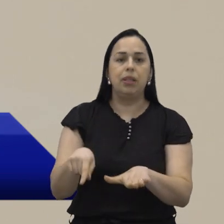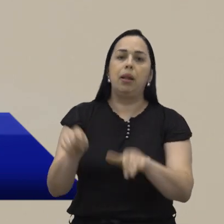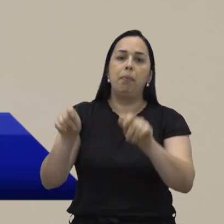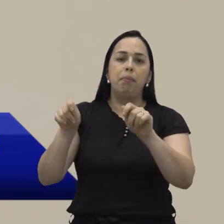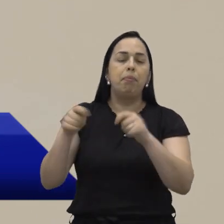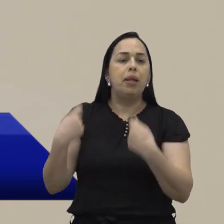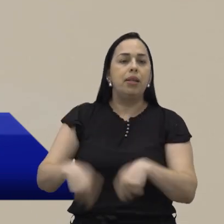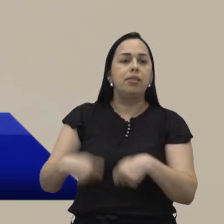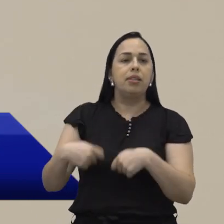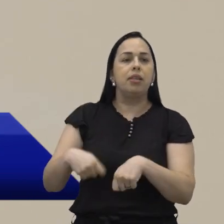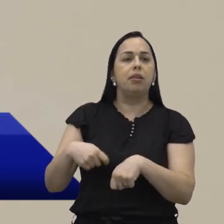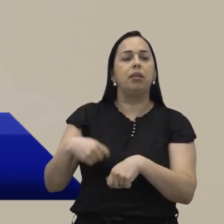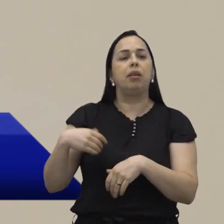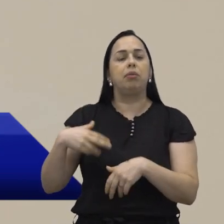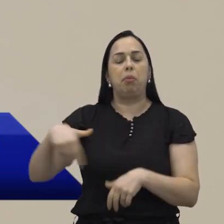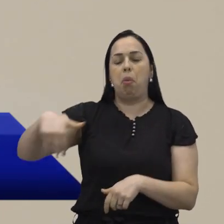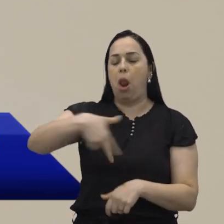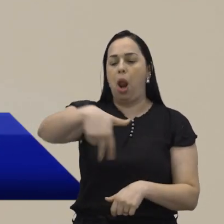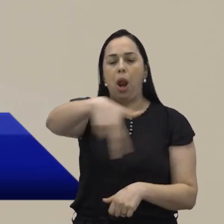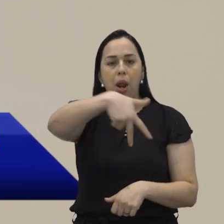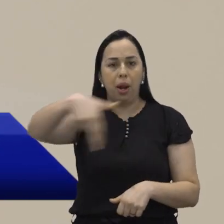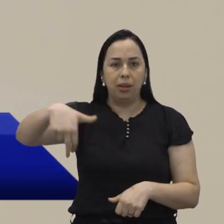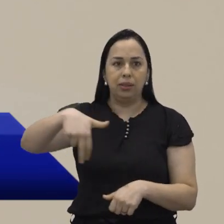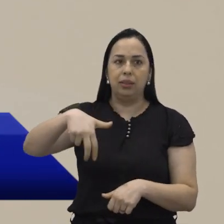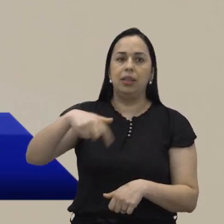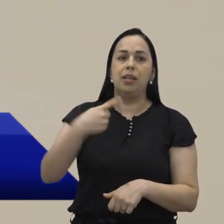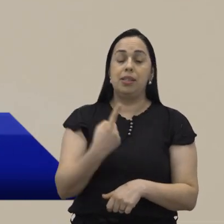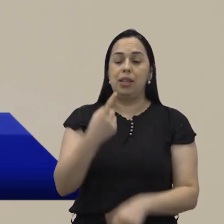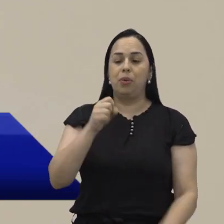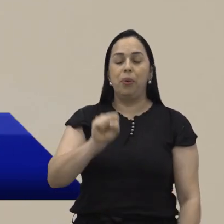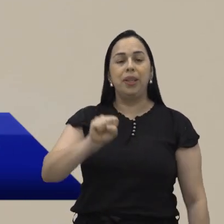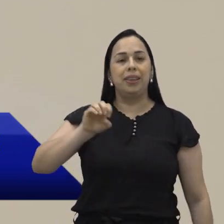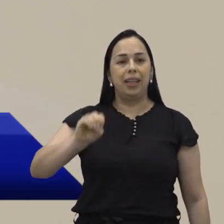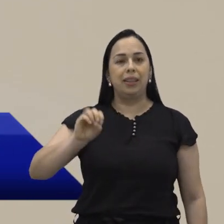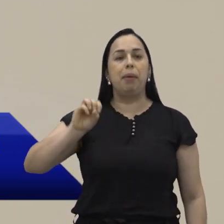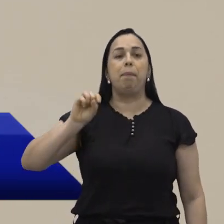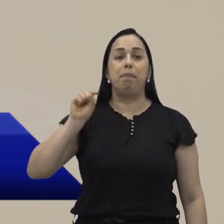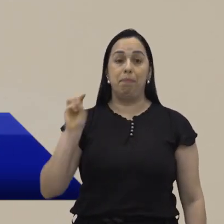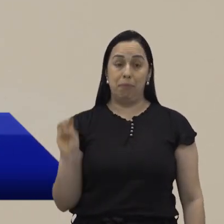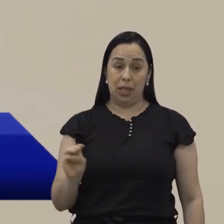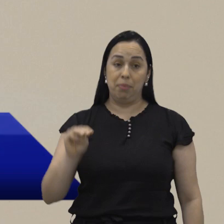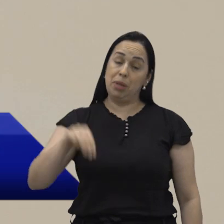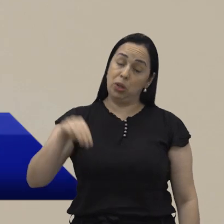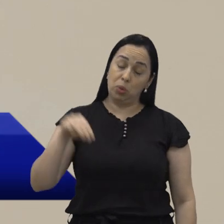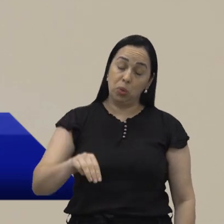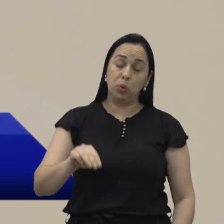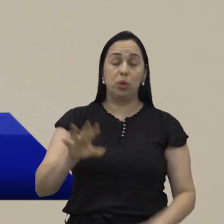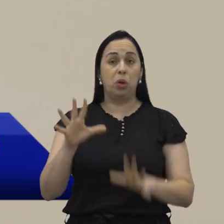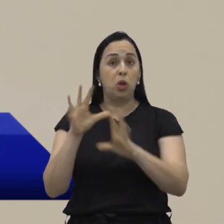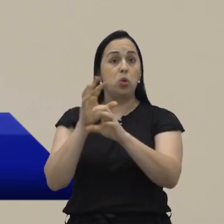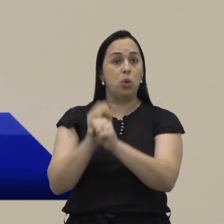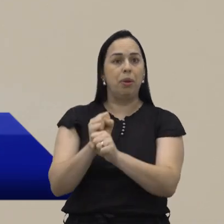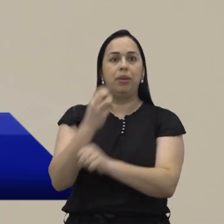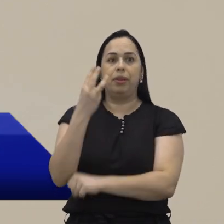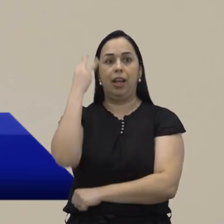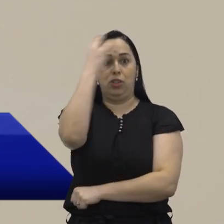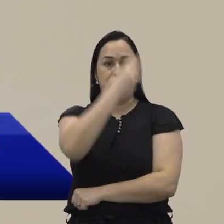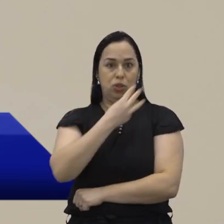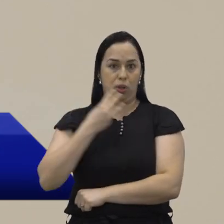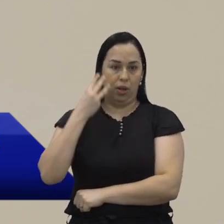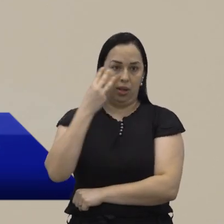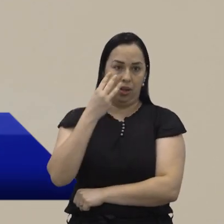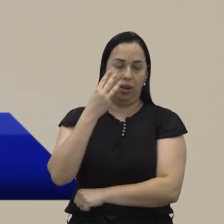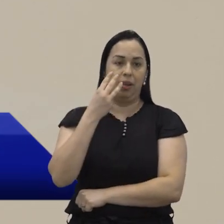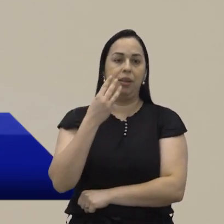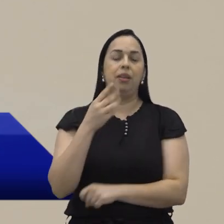Nas crianças menores, elas precisam de muito mais tempo se movimentando, em torno de 180 minutos, que dá umas 3 horas, mas é mais